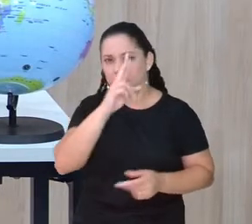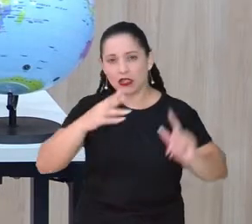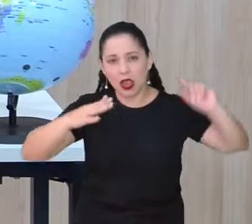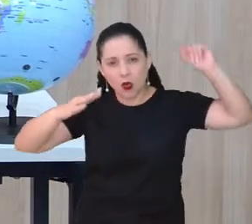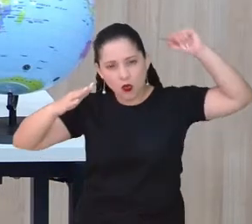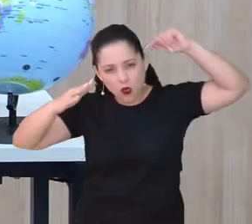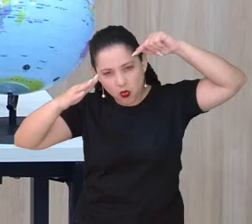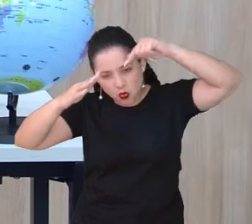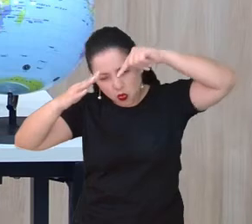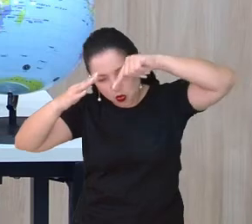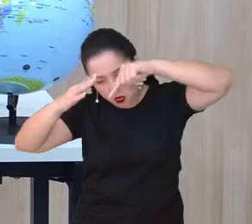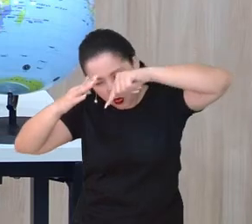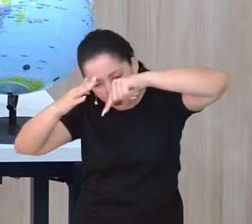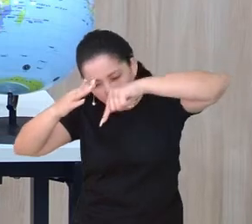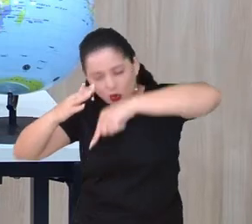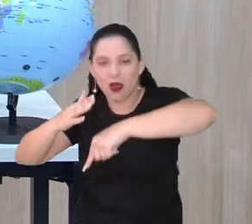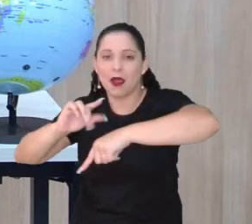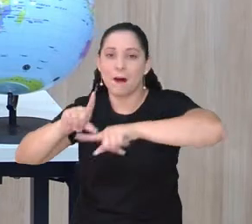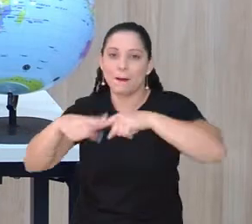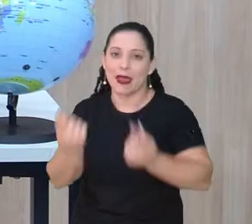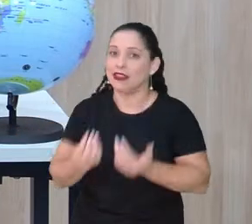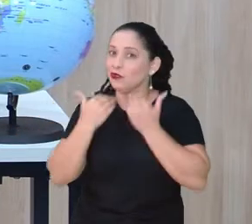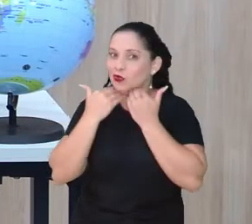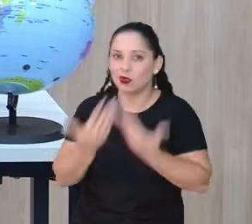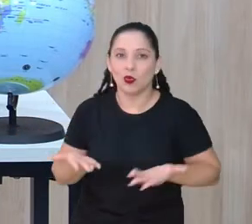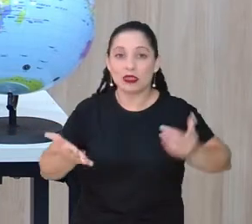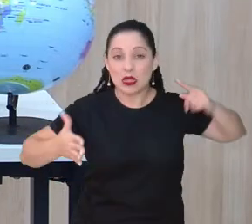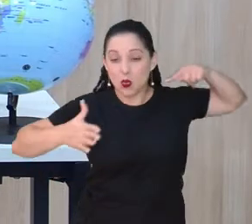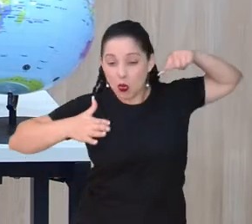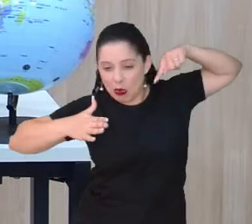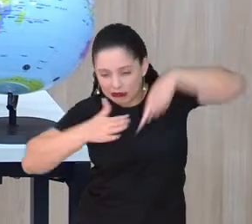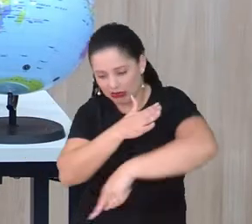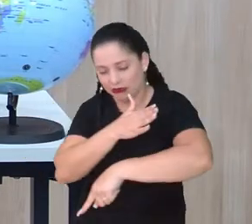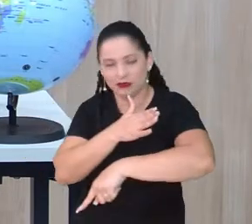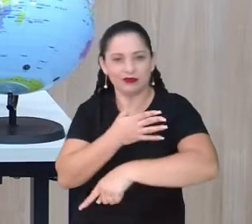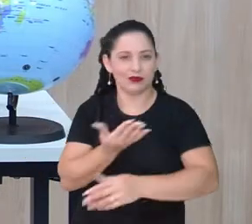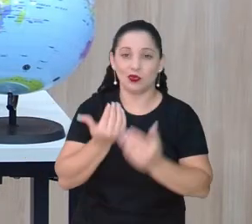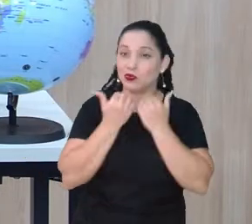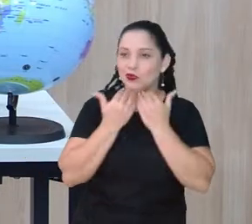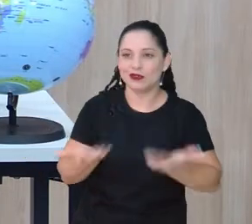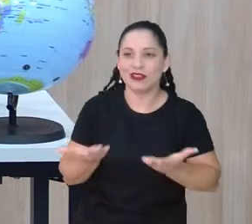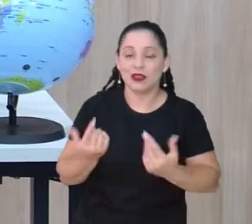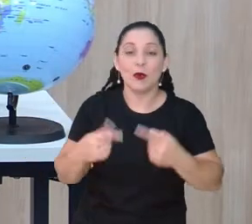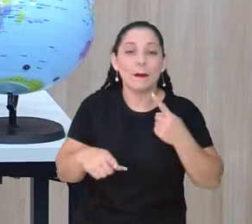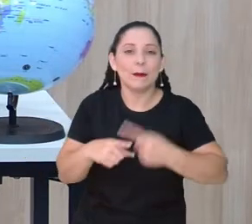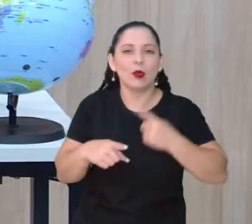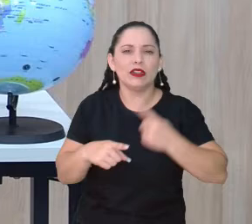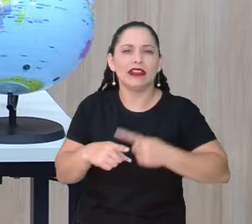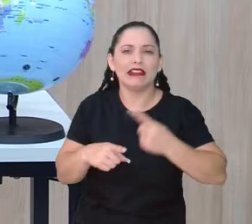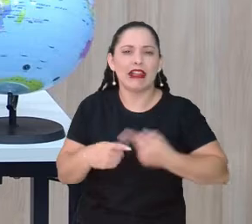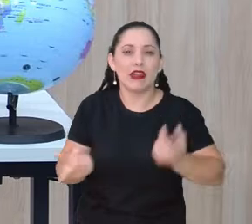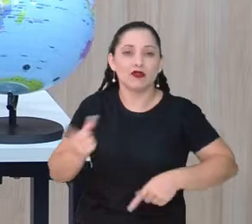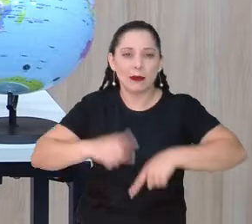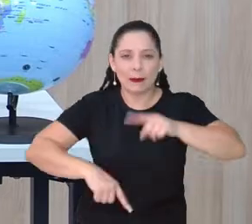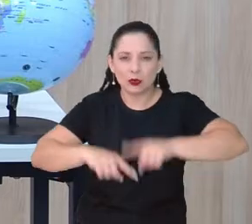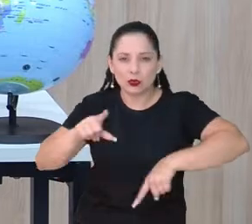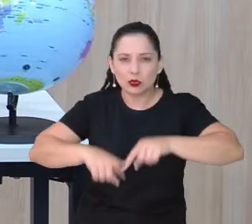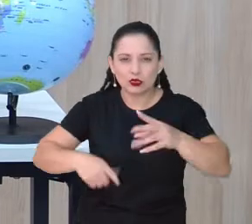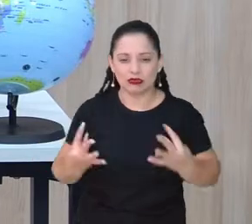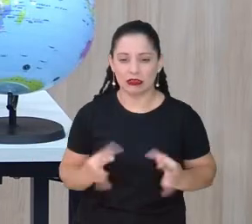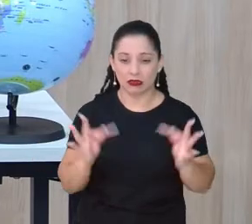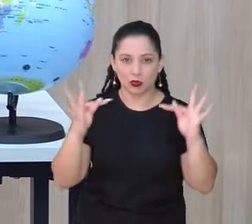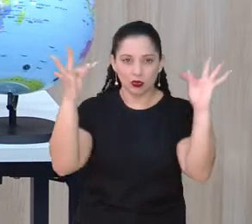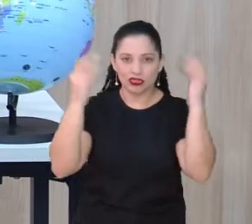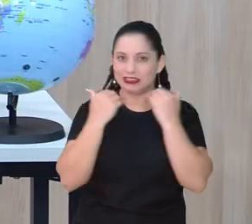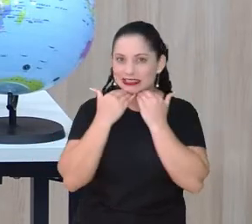a penetrar em camadas muito quentes, porque os equipamentos não suportavam. Mas através